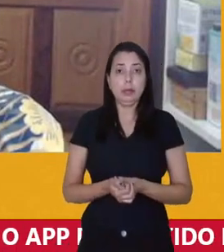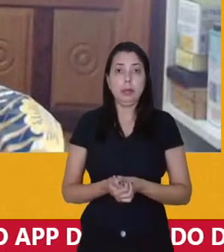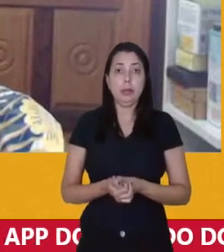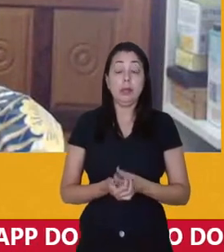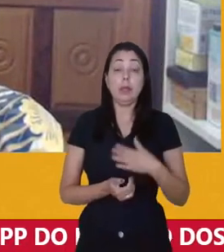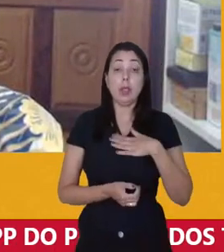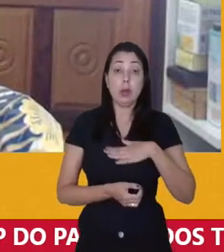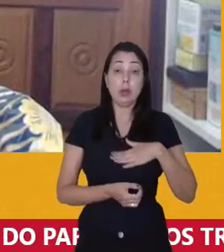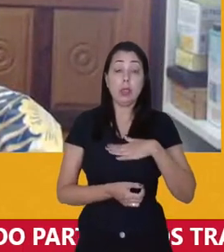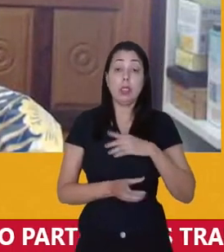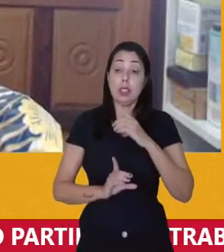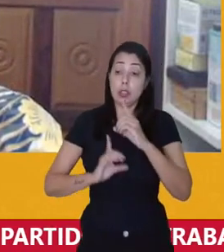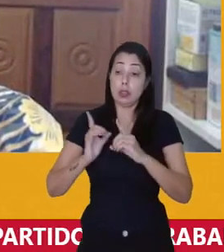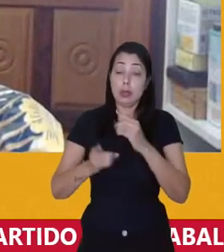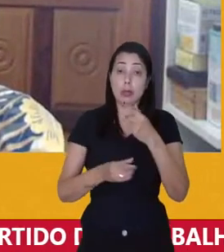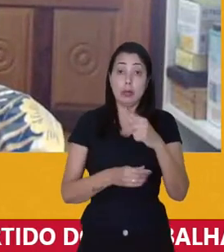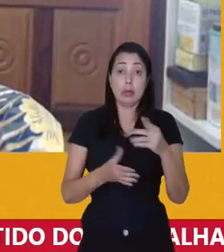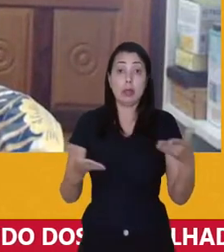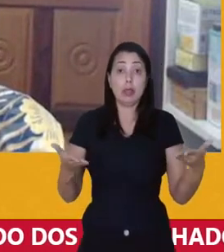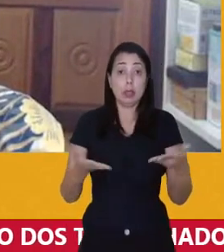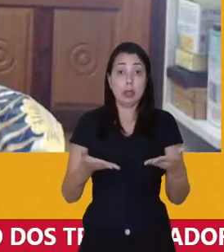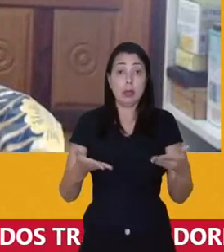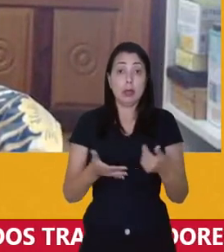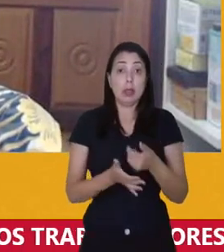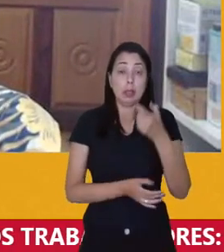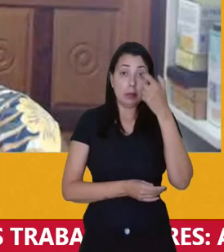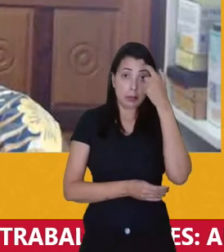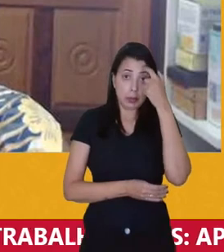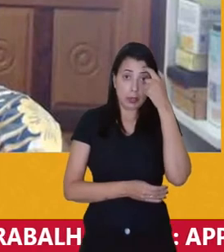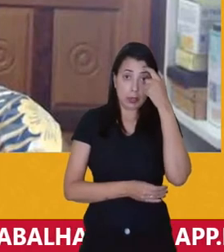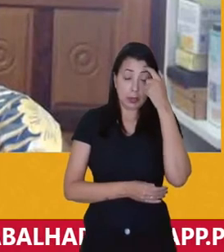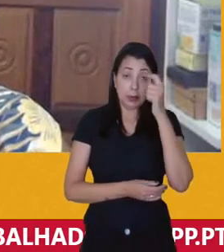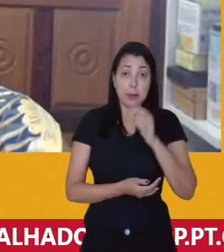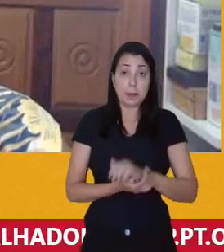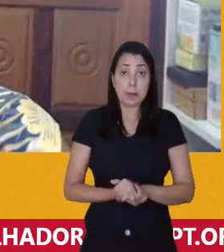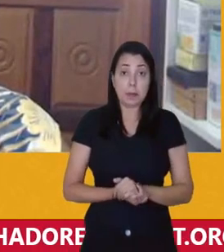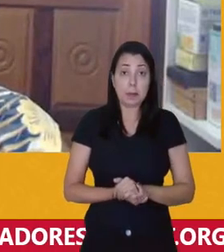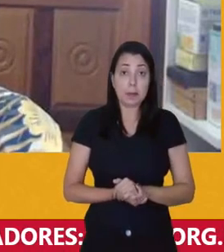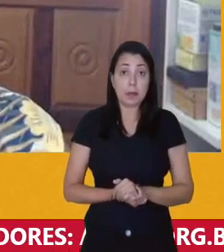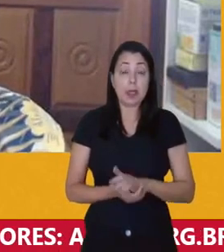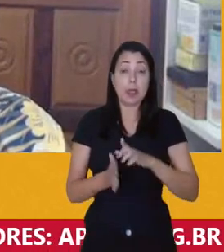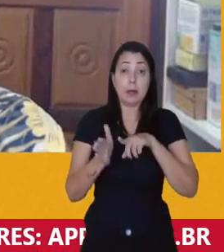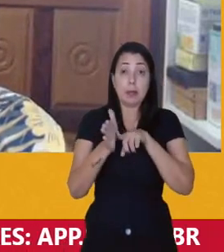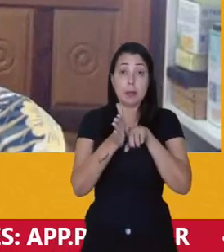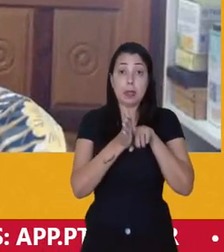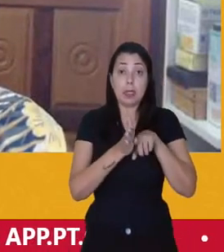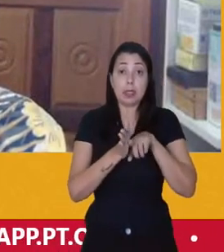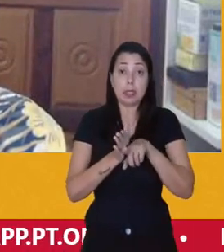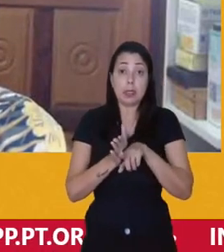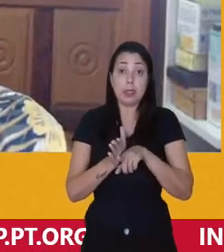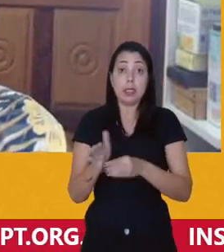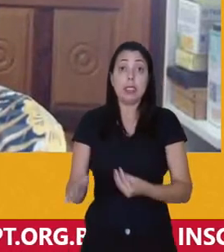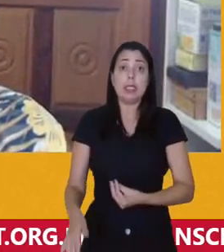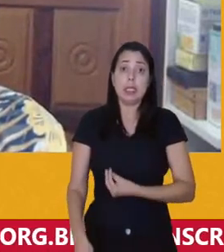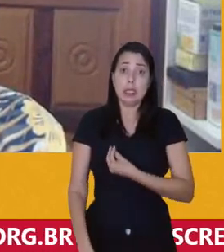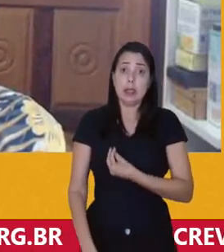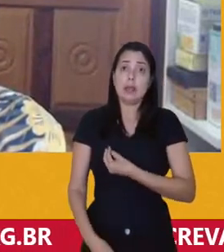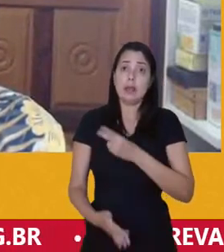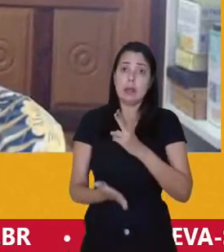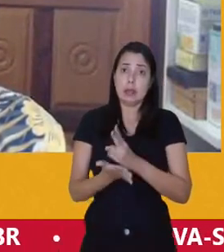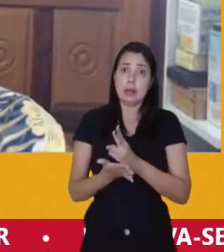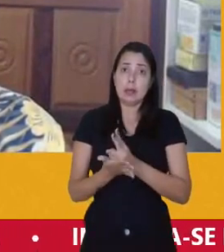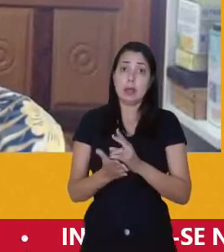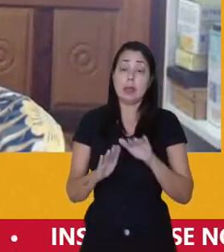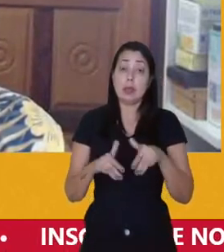E eu queria conversar com você, Ellen, pensando, então, tanto nessa questão da pesquisa, quanto na vida mesmo. Olha,